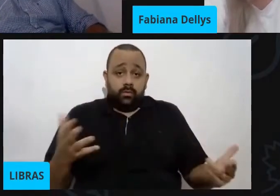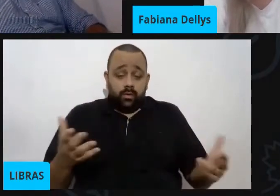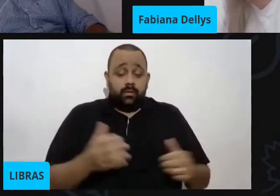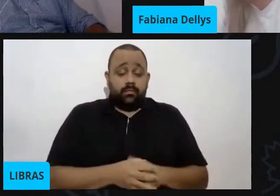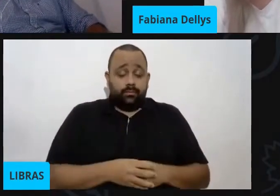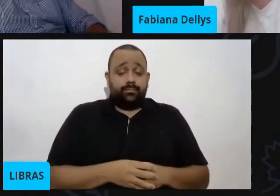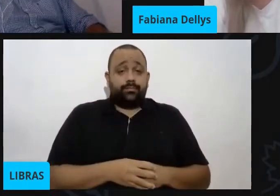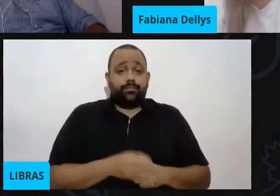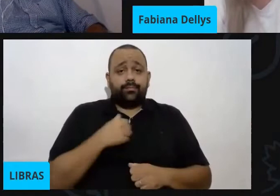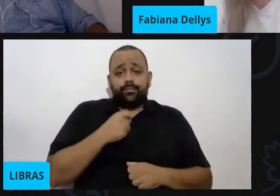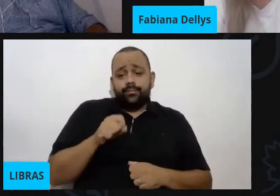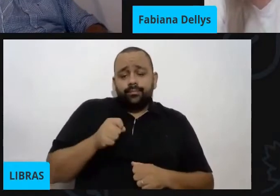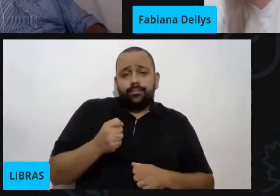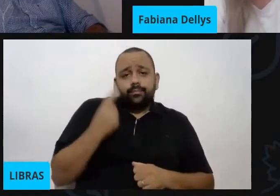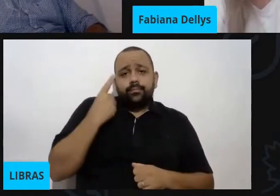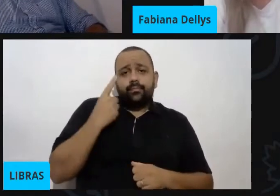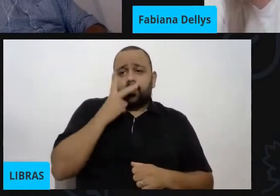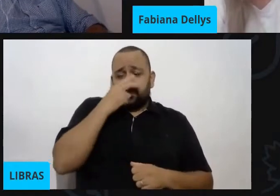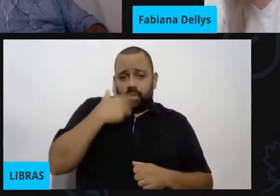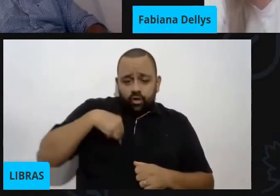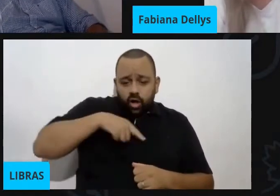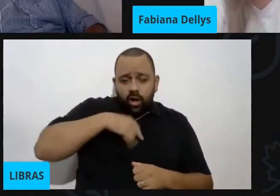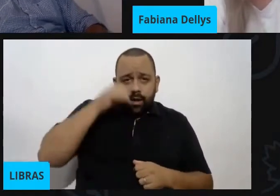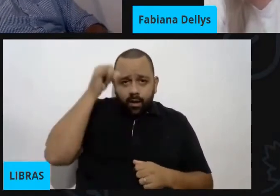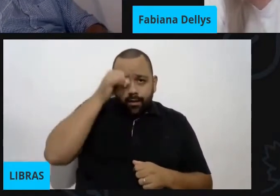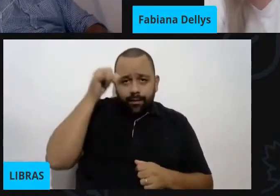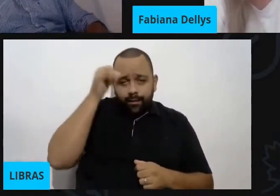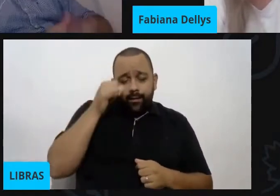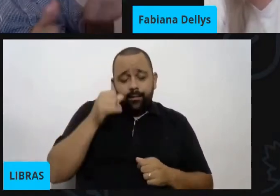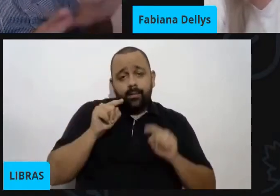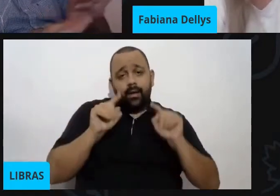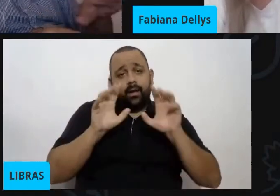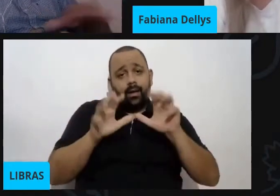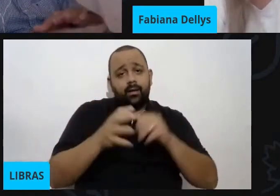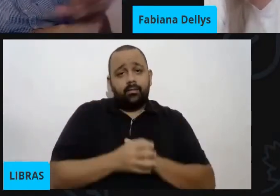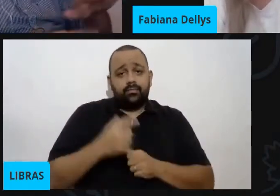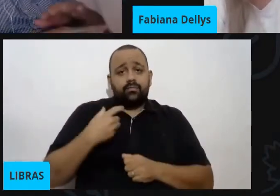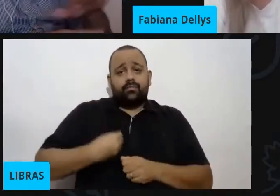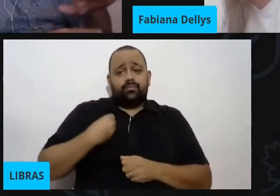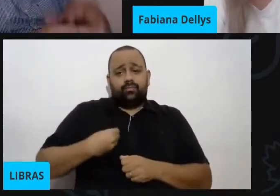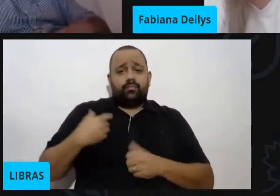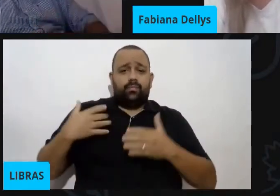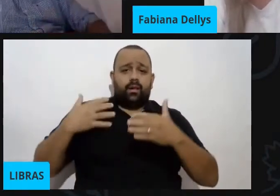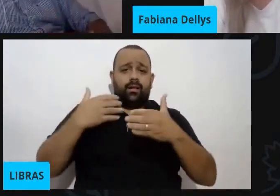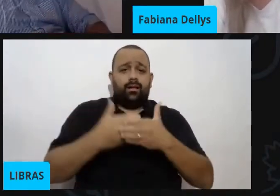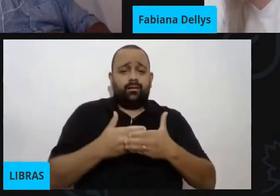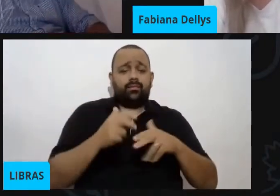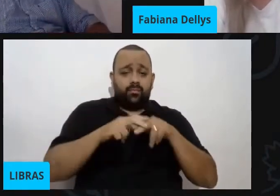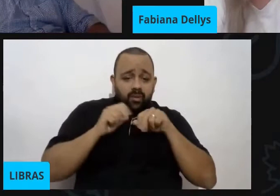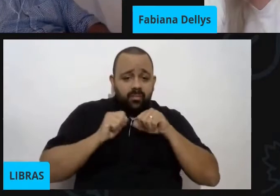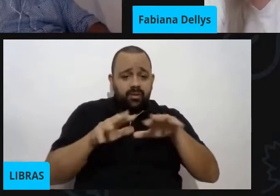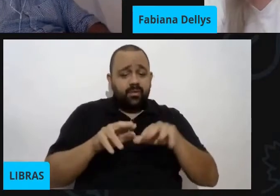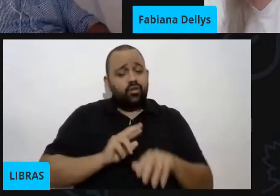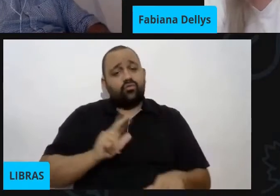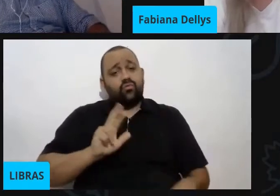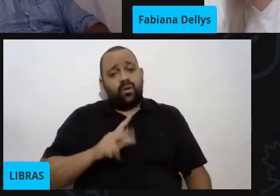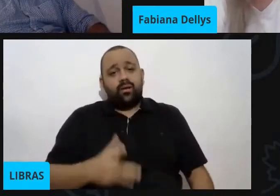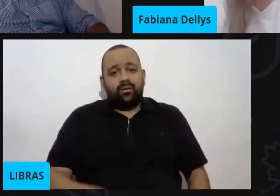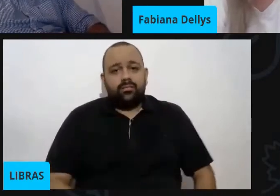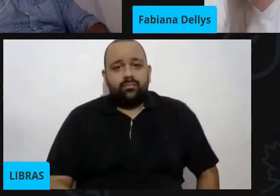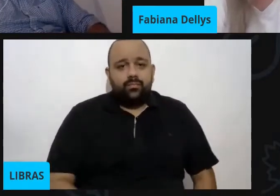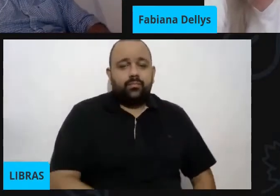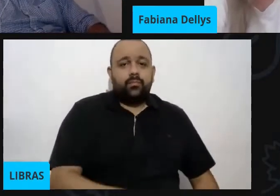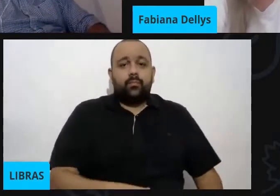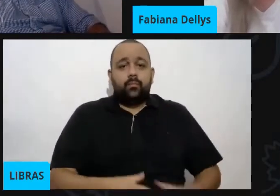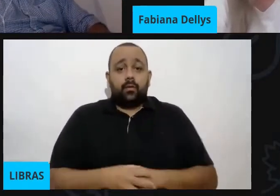impressão que dá, que trata a gente como idiota, mas é isso. A gente vive isso há muito tempo, né? Também não é por causa de pandemia.